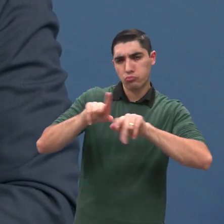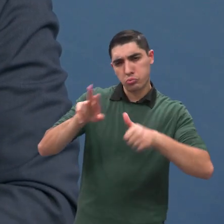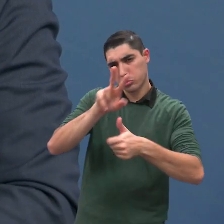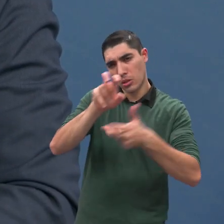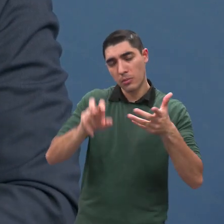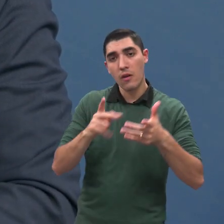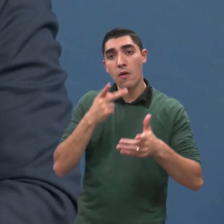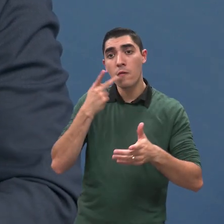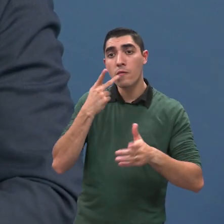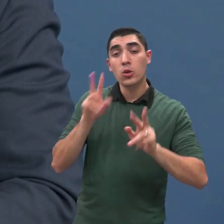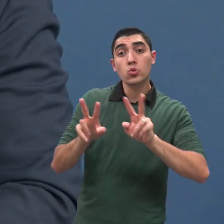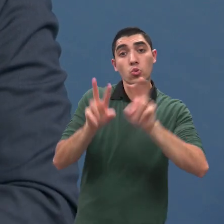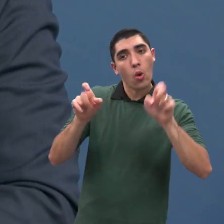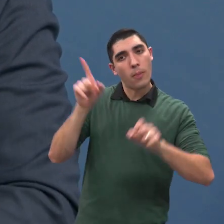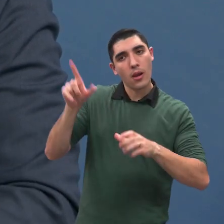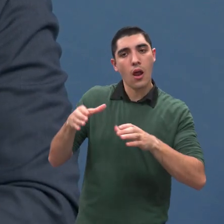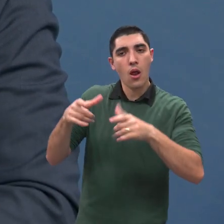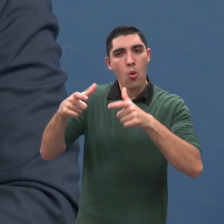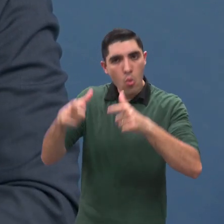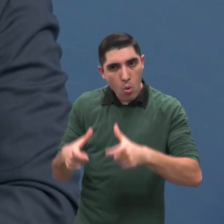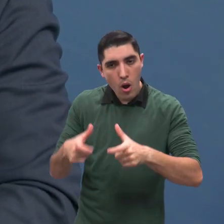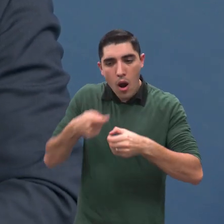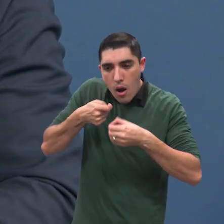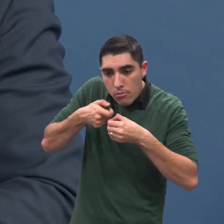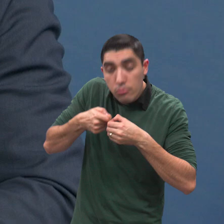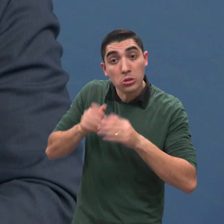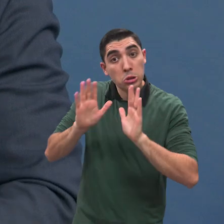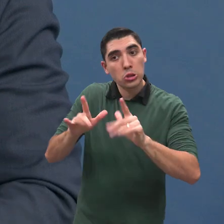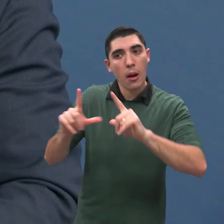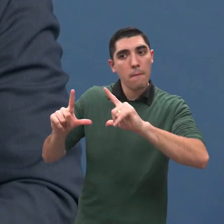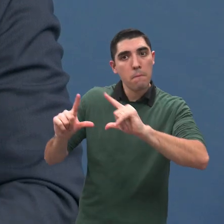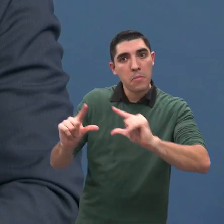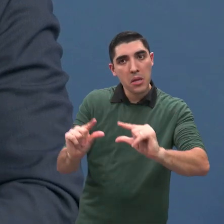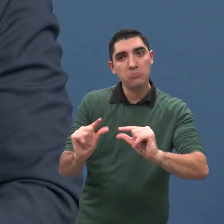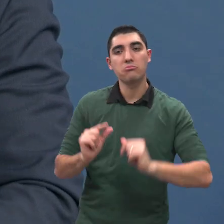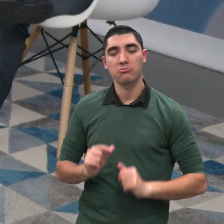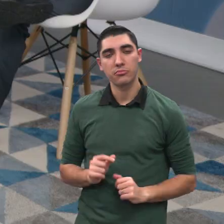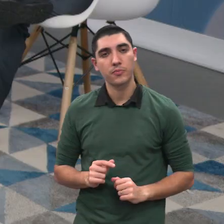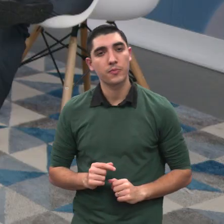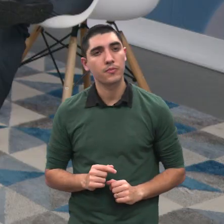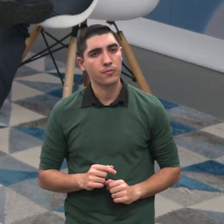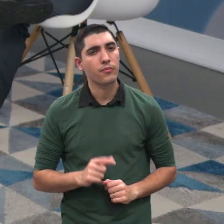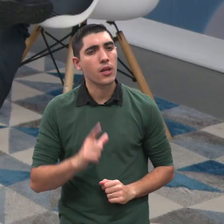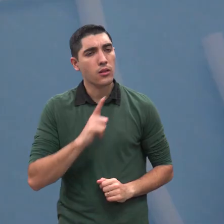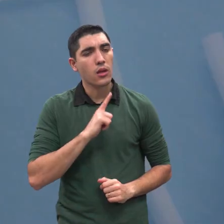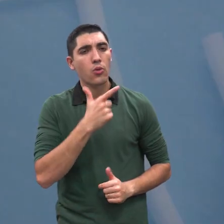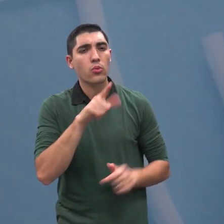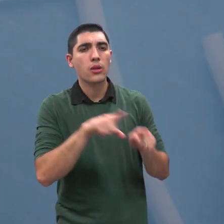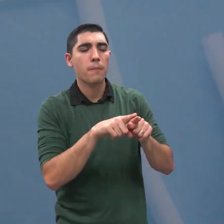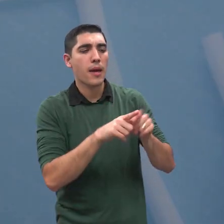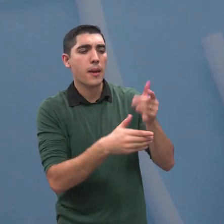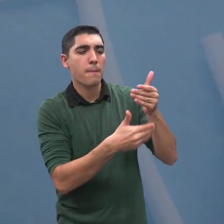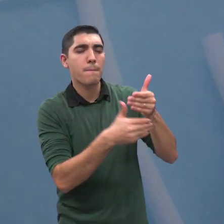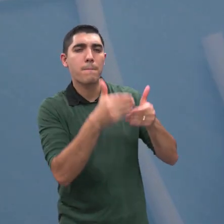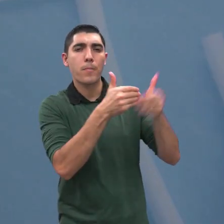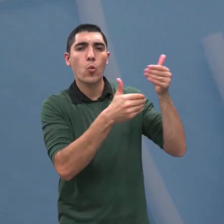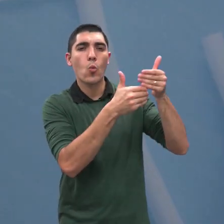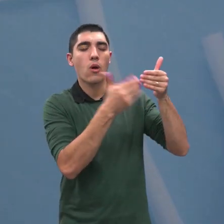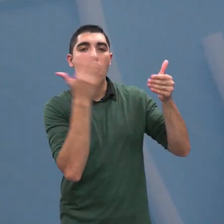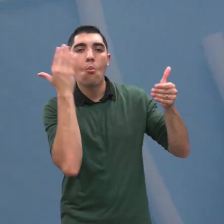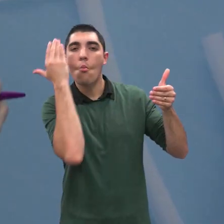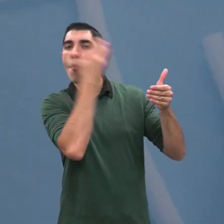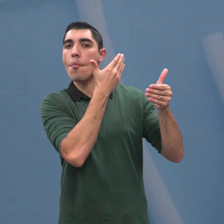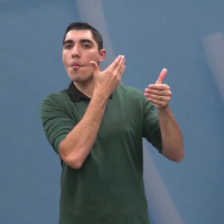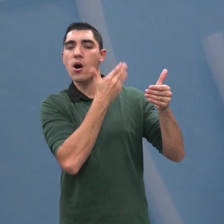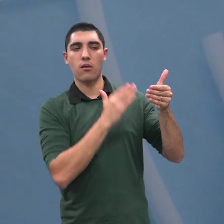né? Do que estava acontecendo, que realmente diminuiu a Cracolândia. Tem os chamados muros invisíveis, né? É